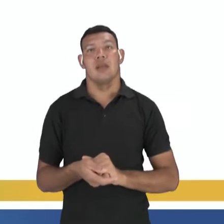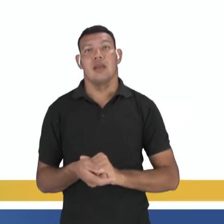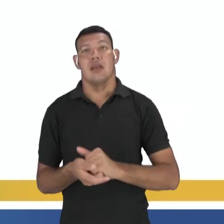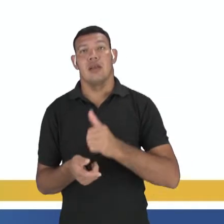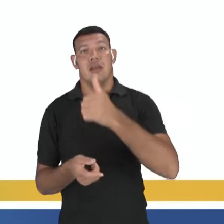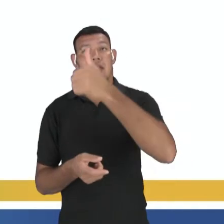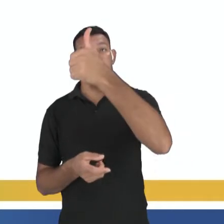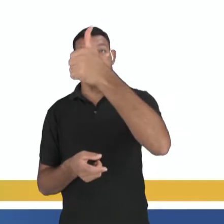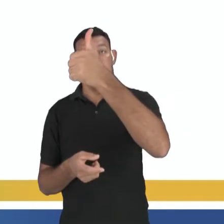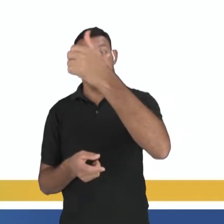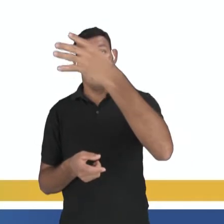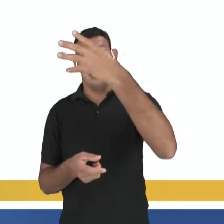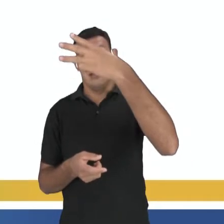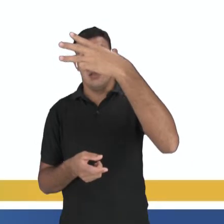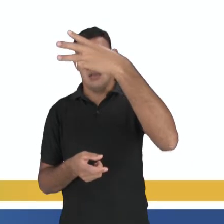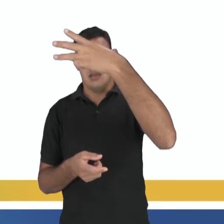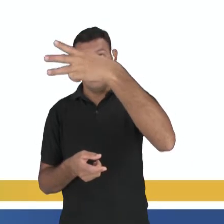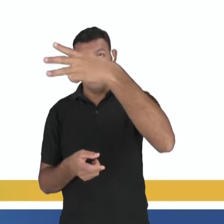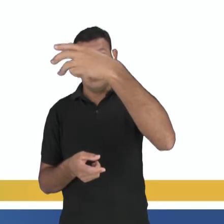para 4, dá